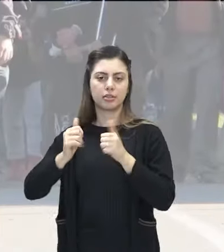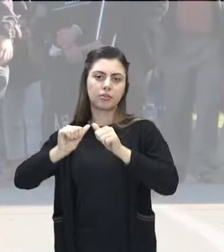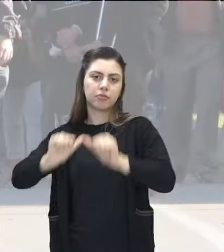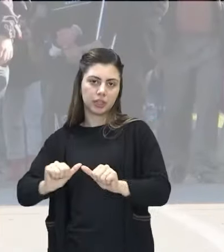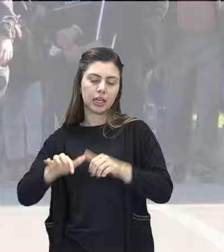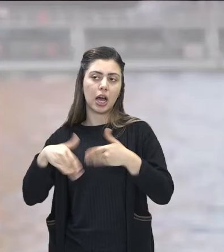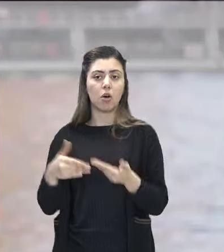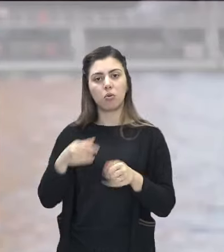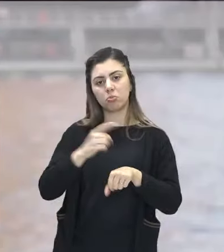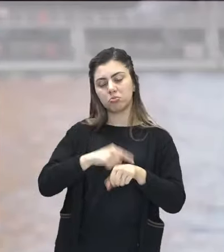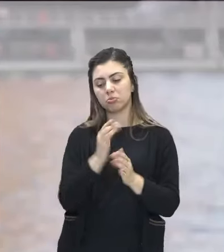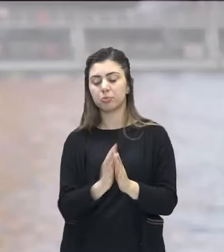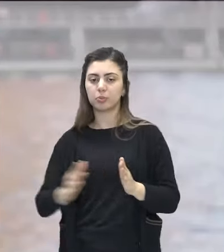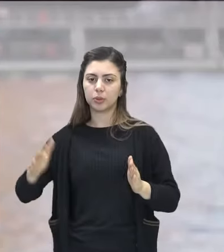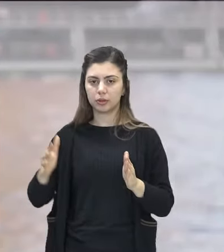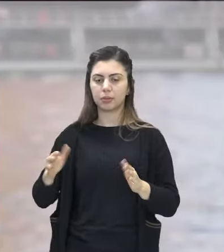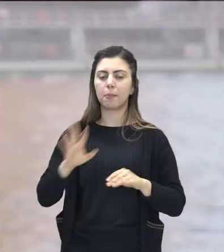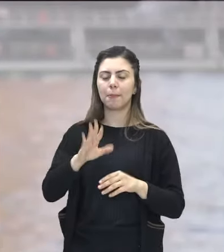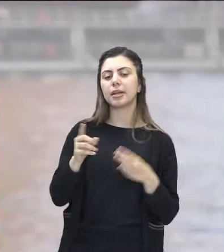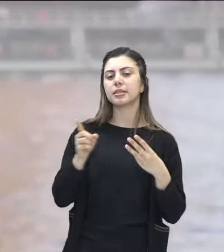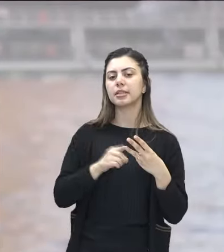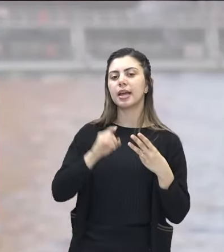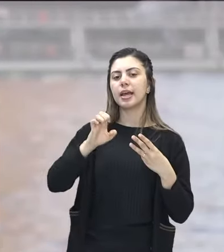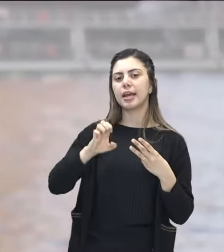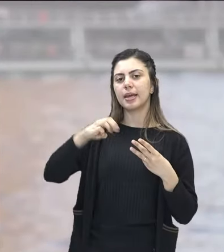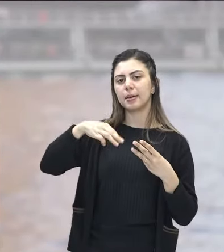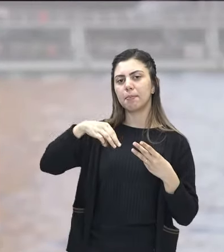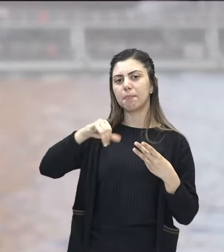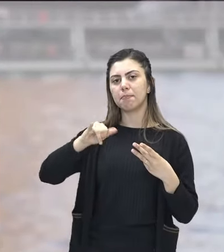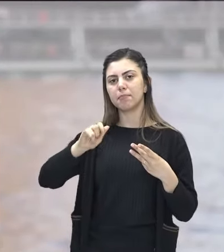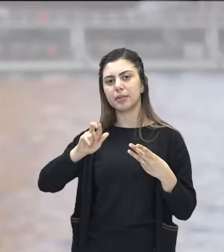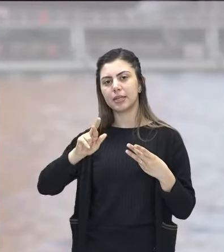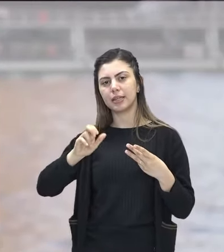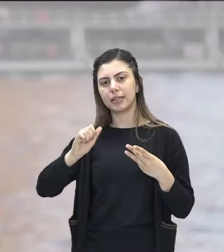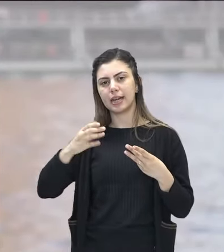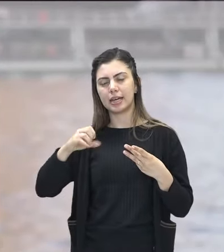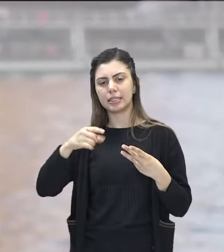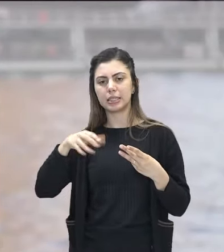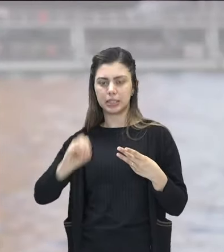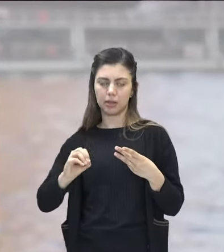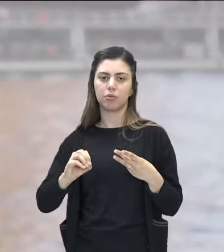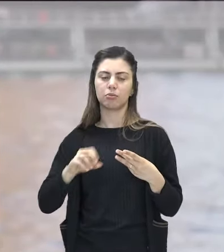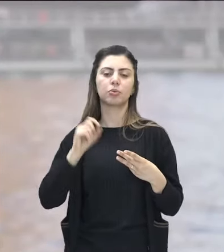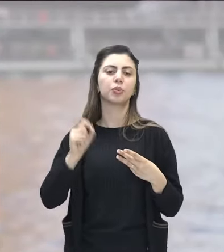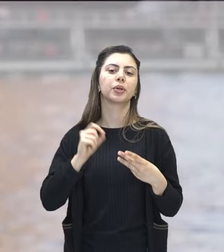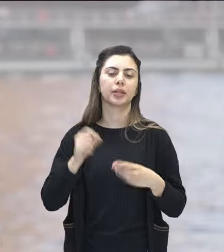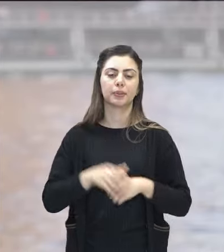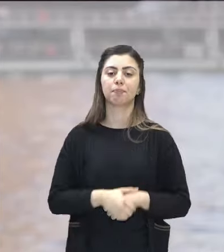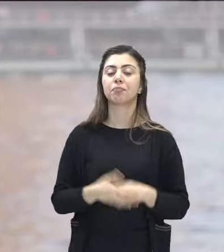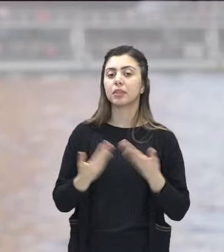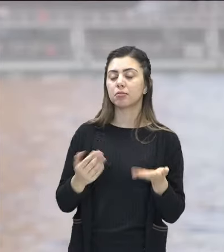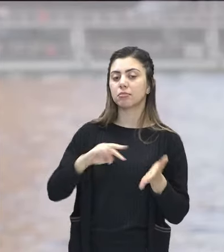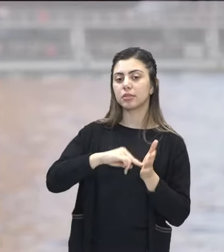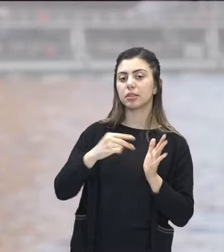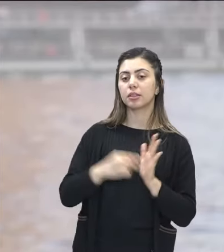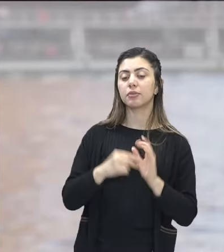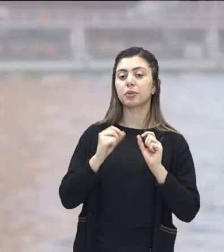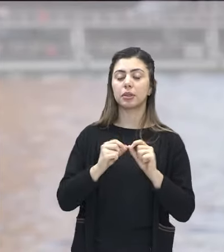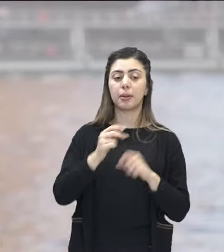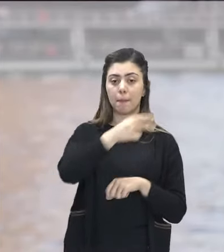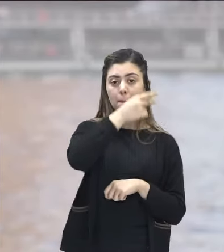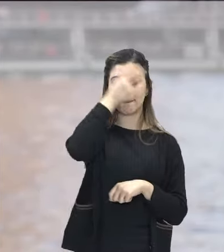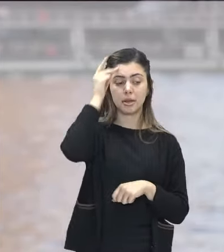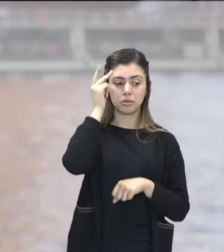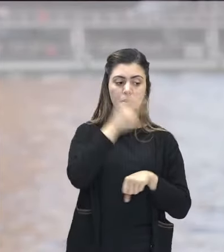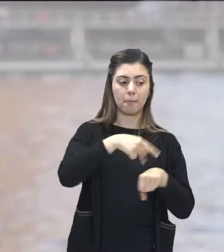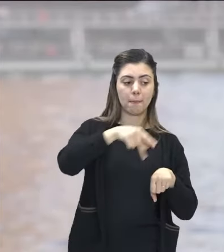temporária emigração outra subcategoria da migração que se refere à saída de pessoas do